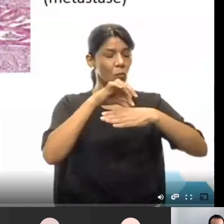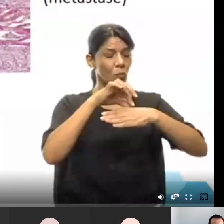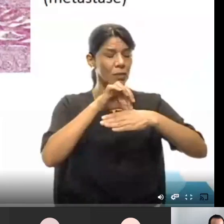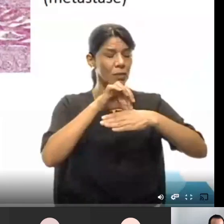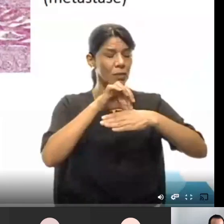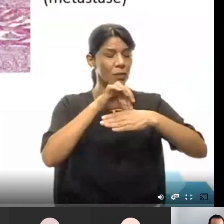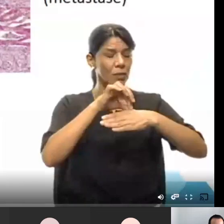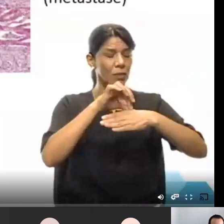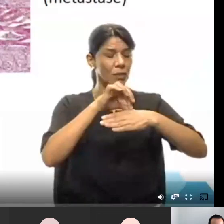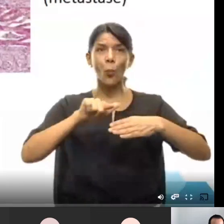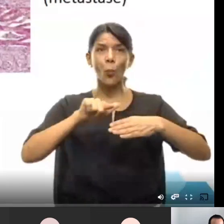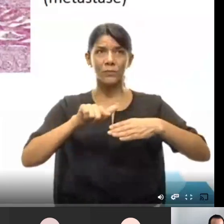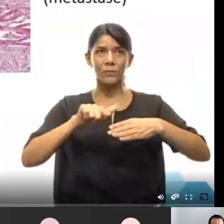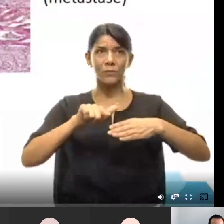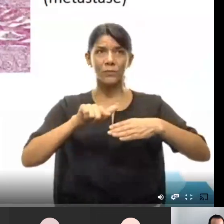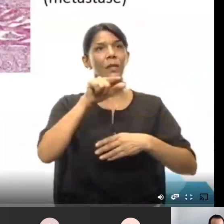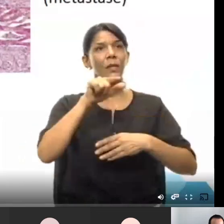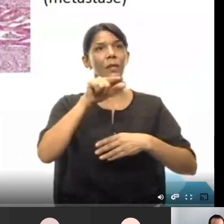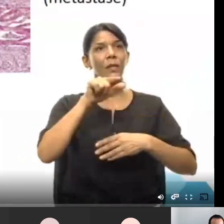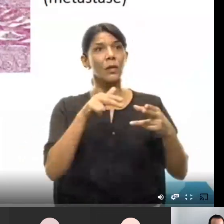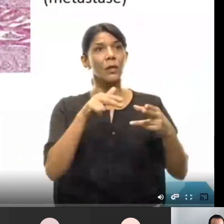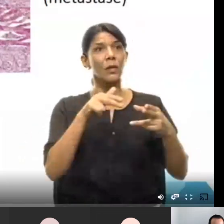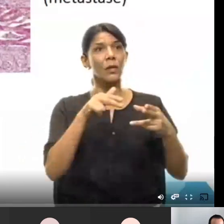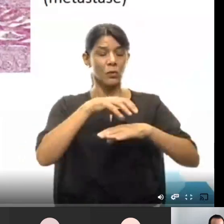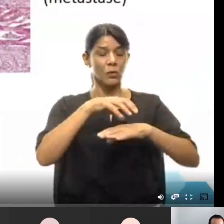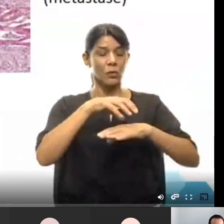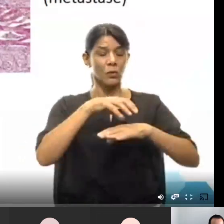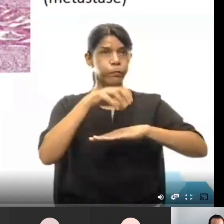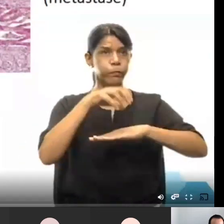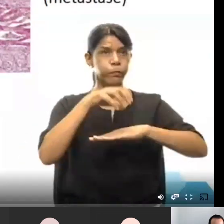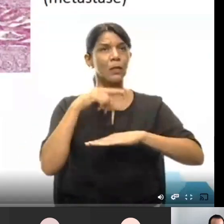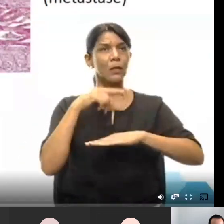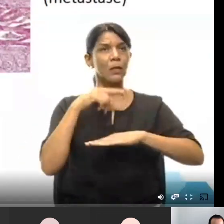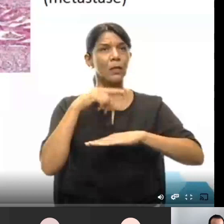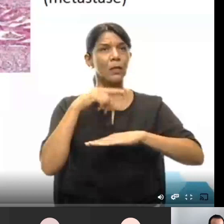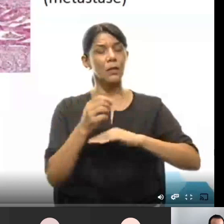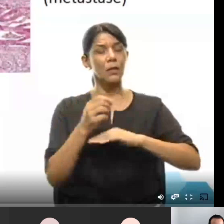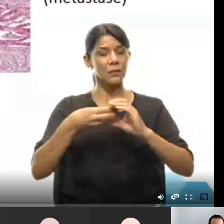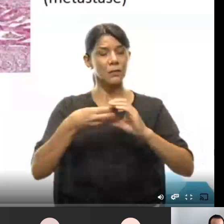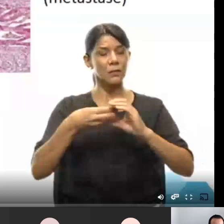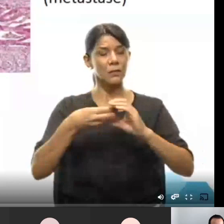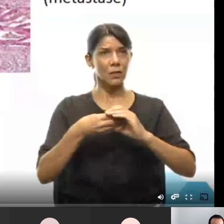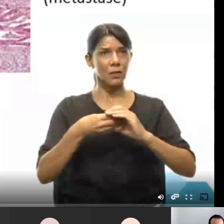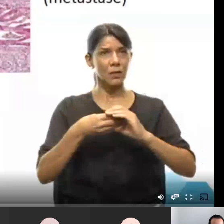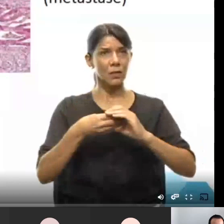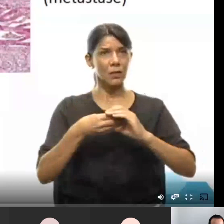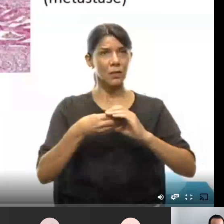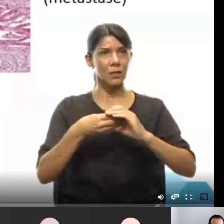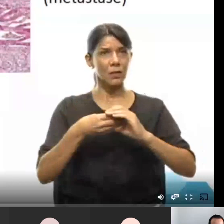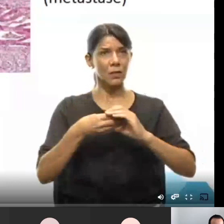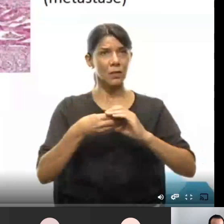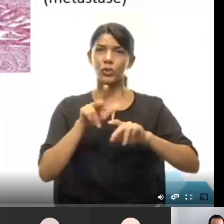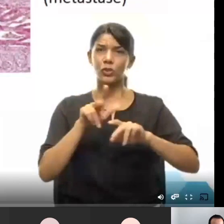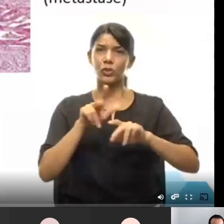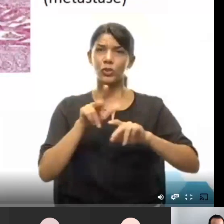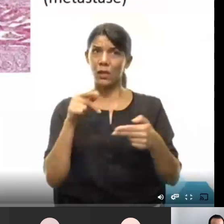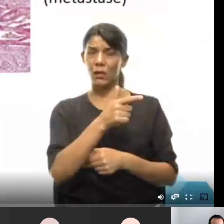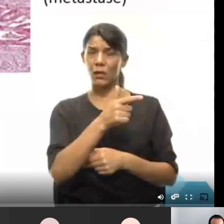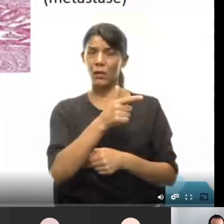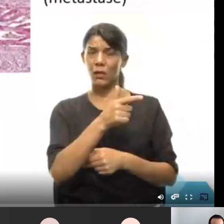normal. Já na região de tumoração, nós temos essas células mais indiferenciadas, elas